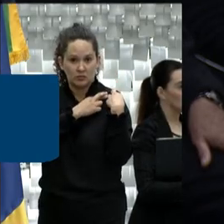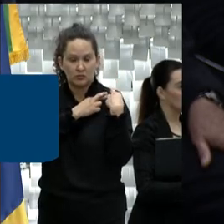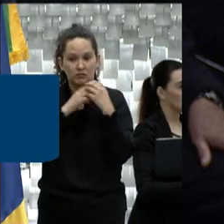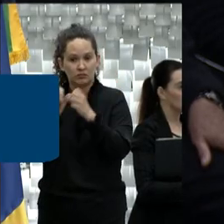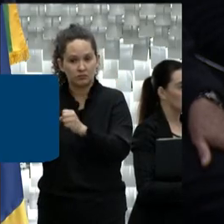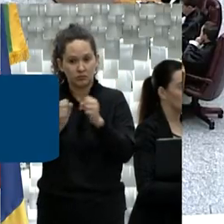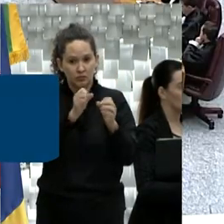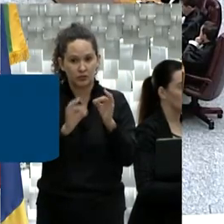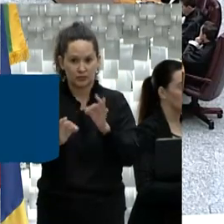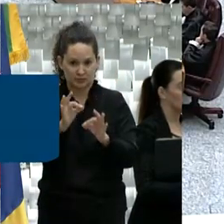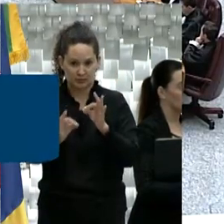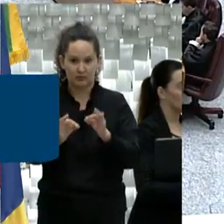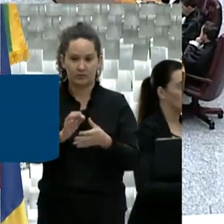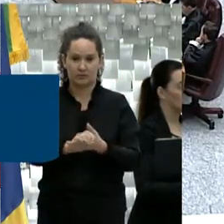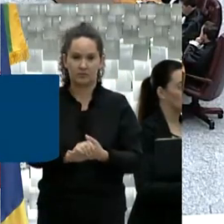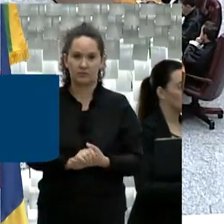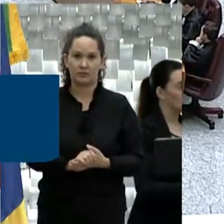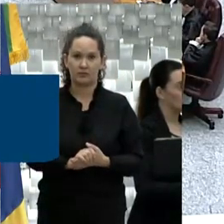Poder Judiciário.